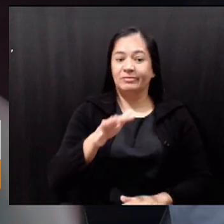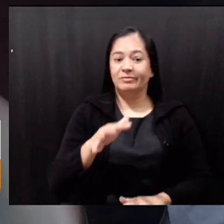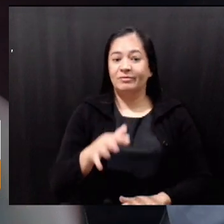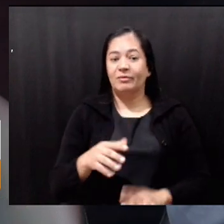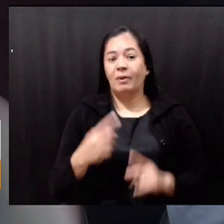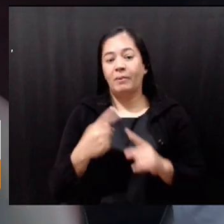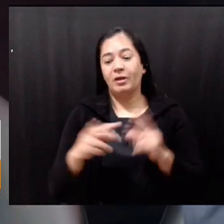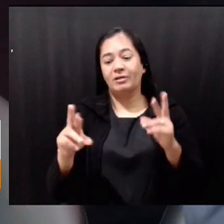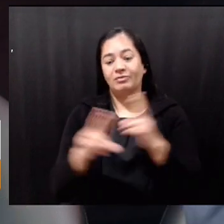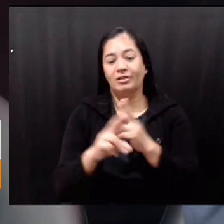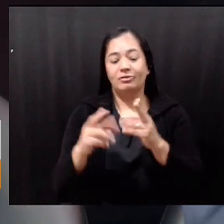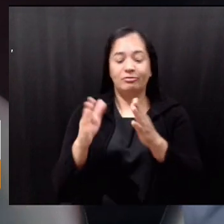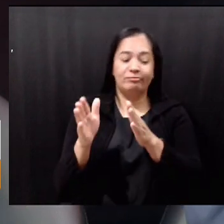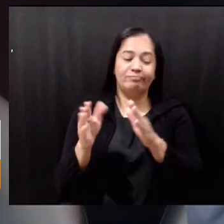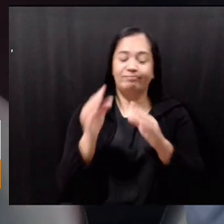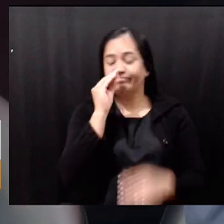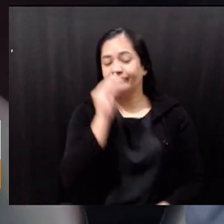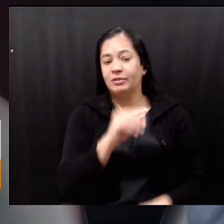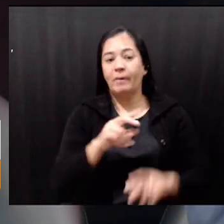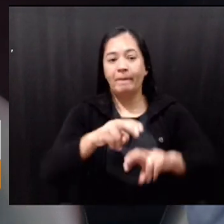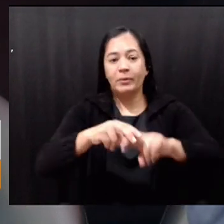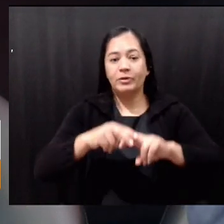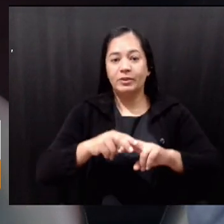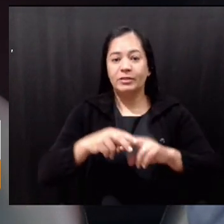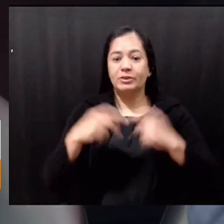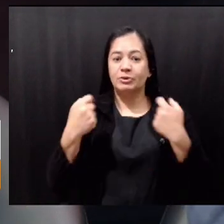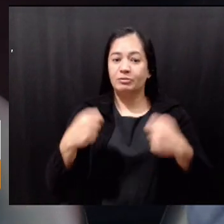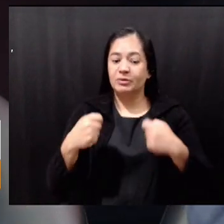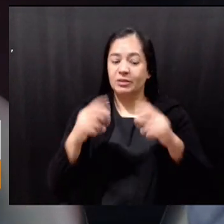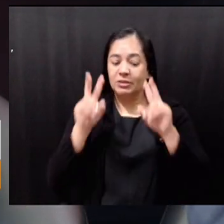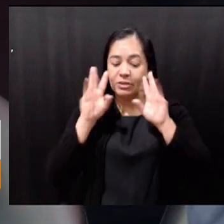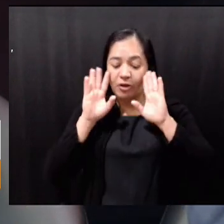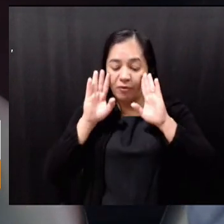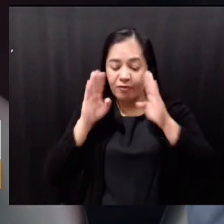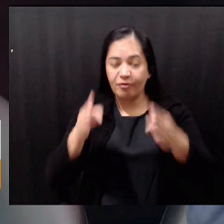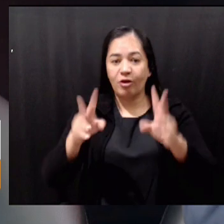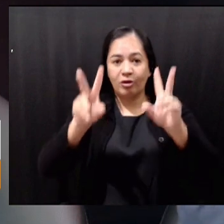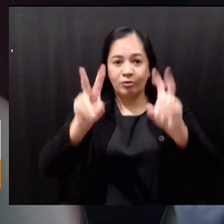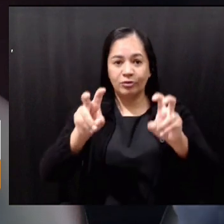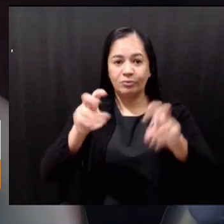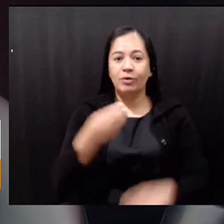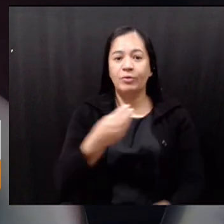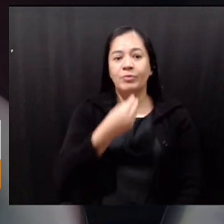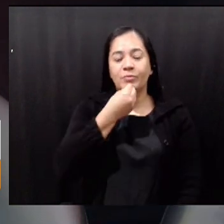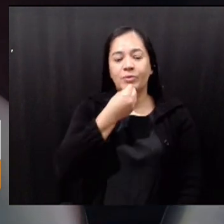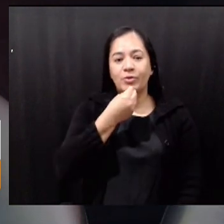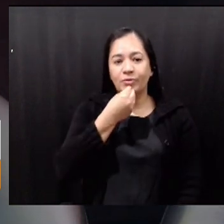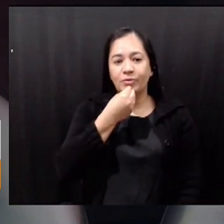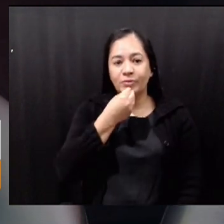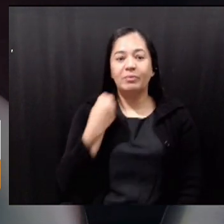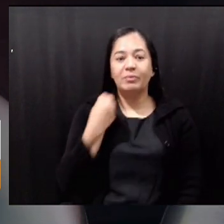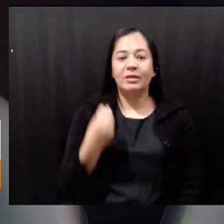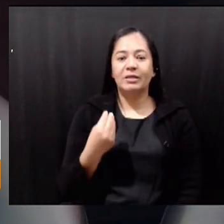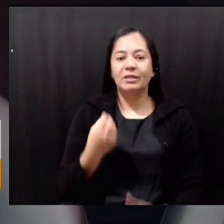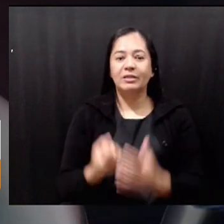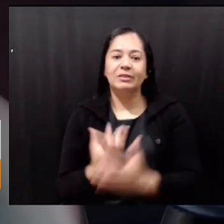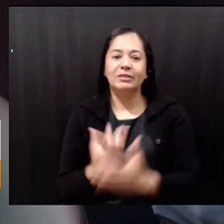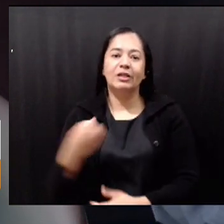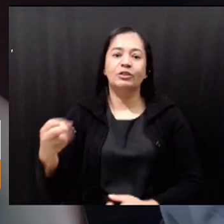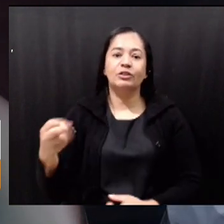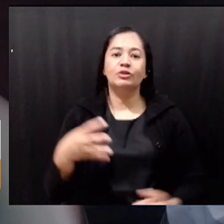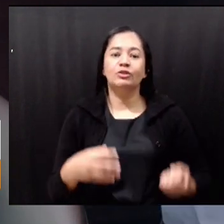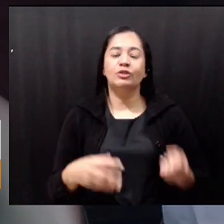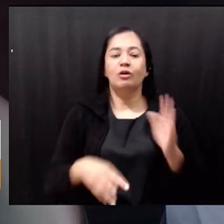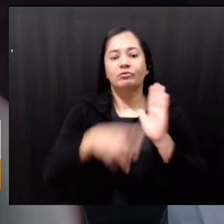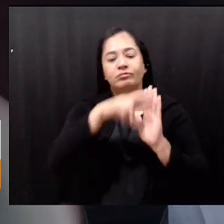acho que olhar para essas crises e olhar para esse tema como uma oportunidade para criar novos repertórios,